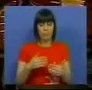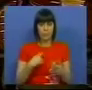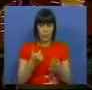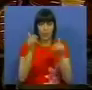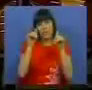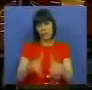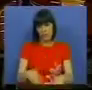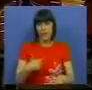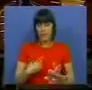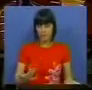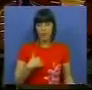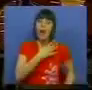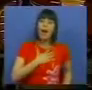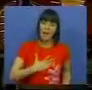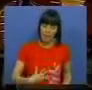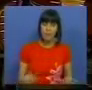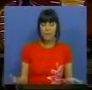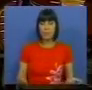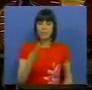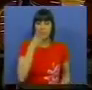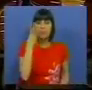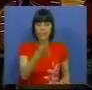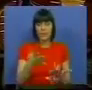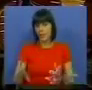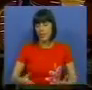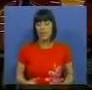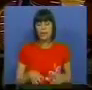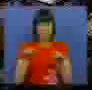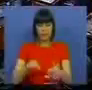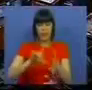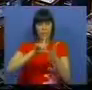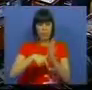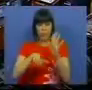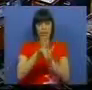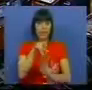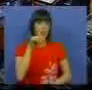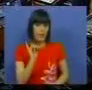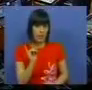Aproximando-me do fim, gostaria ainda de dizer que este projeto de lei